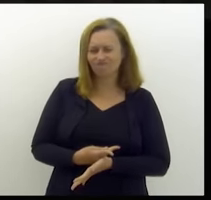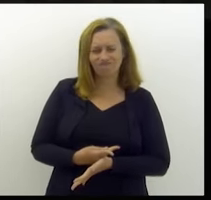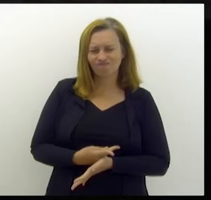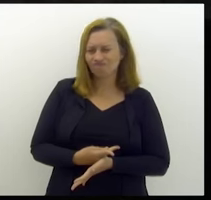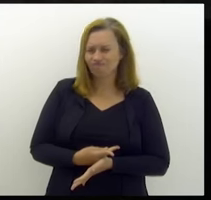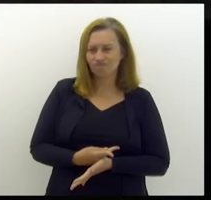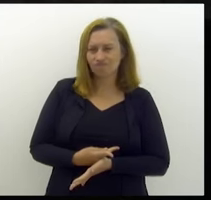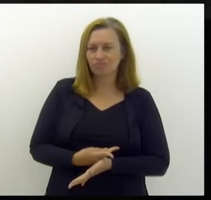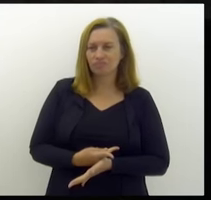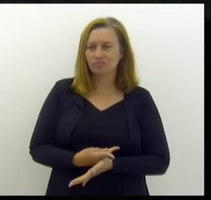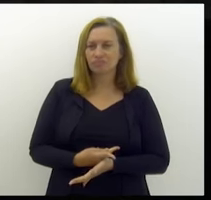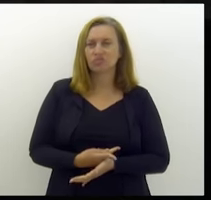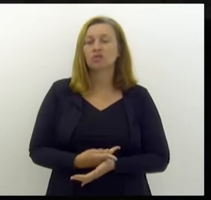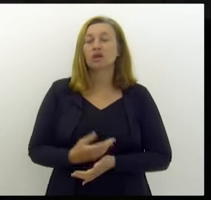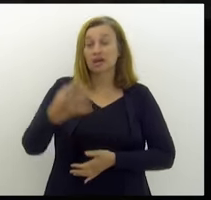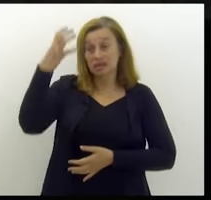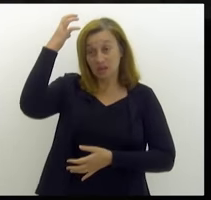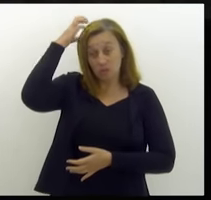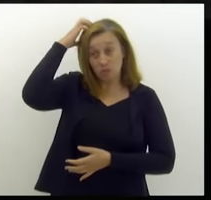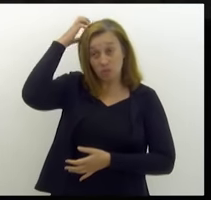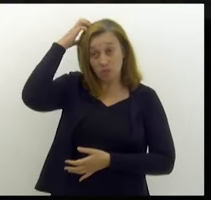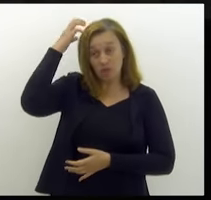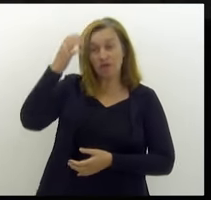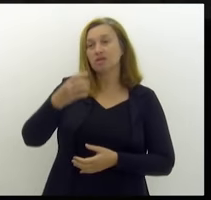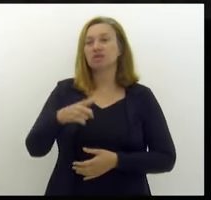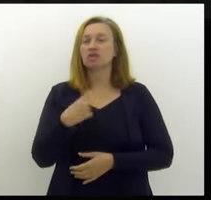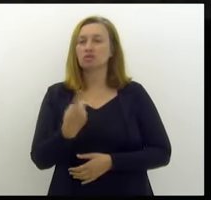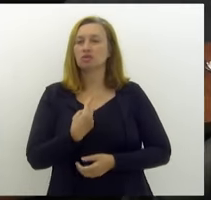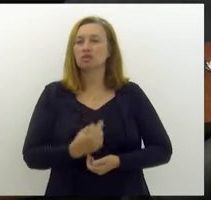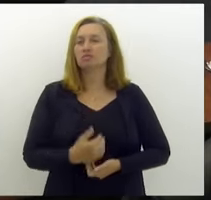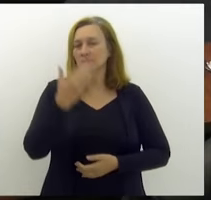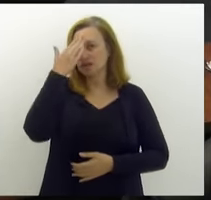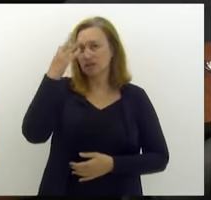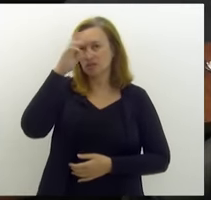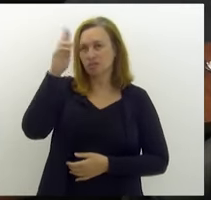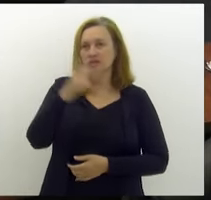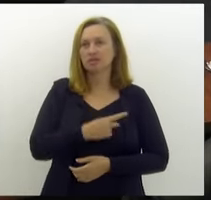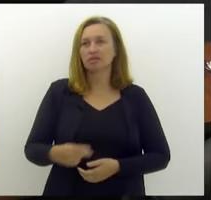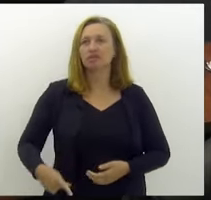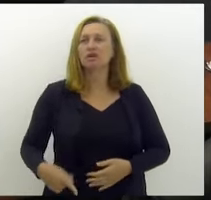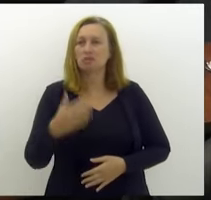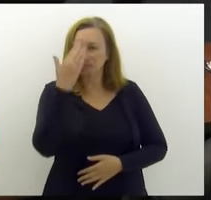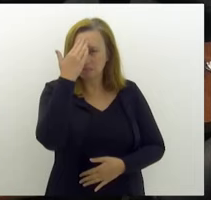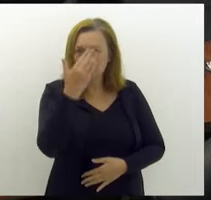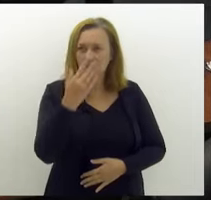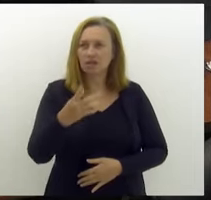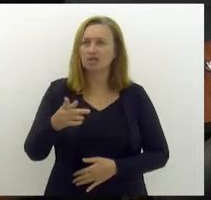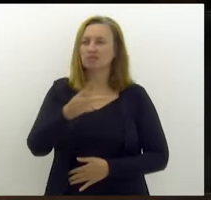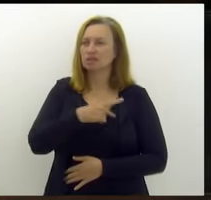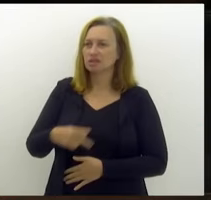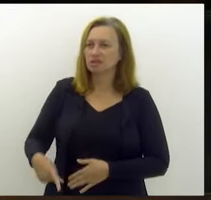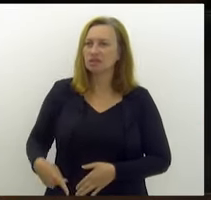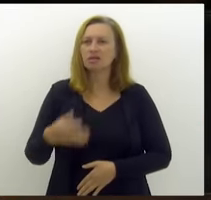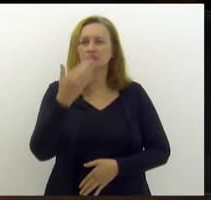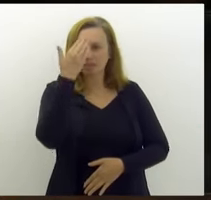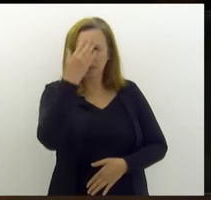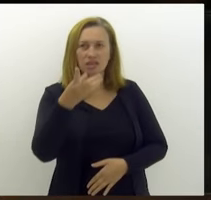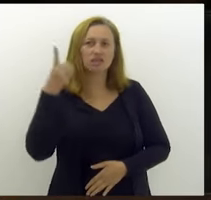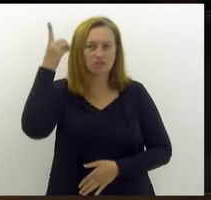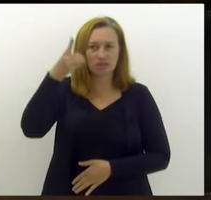pra assembleia legislativa Obrigada presidenta Obrigado Presidente agora obrigado deputada